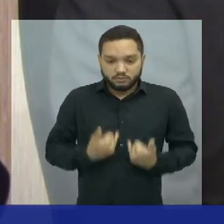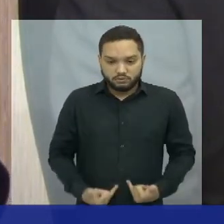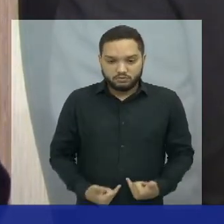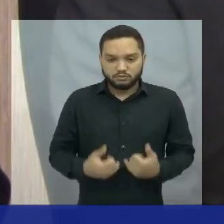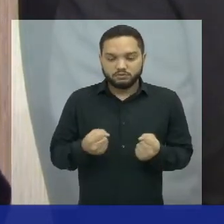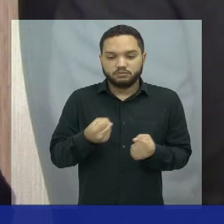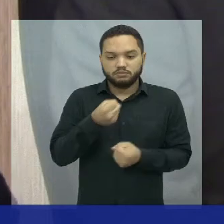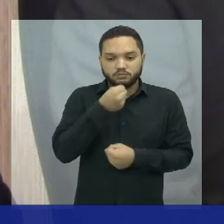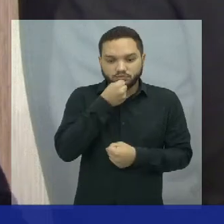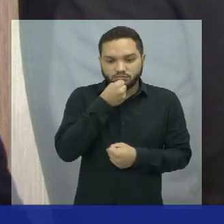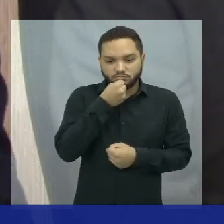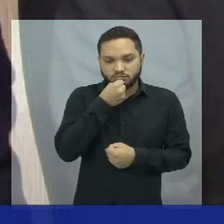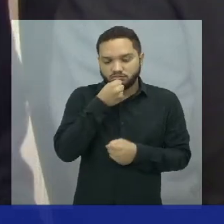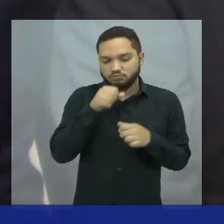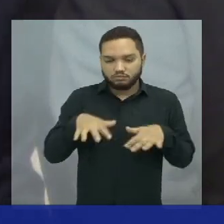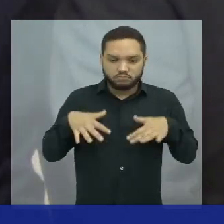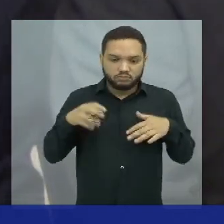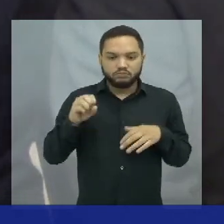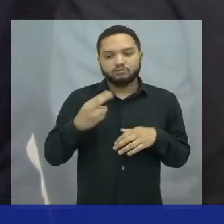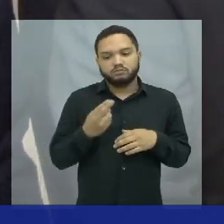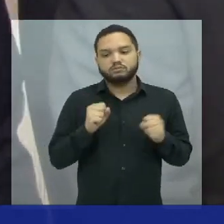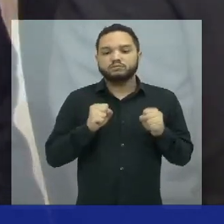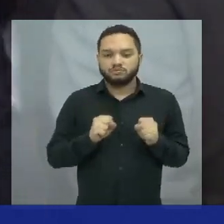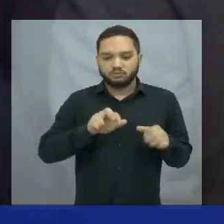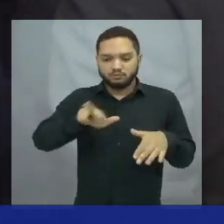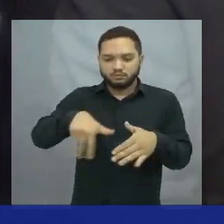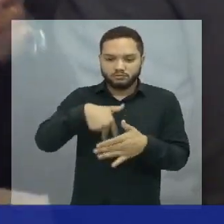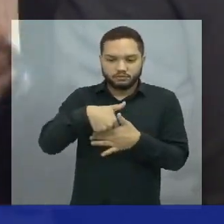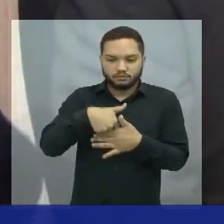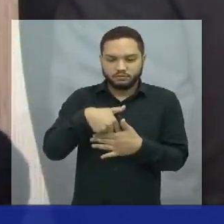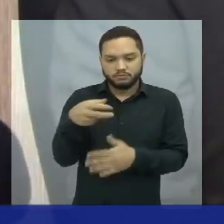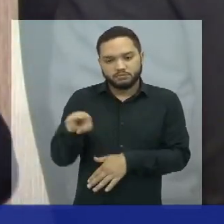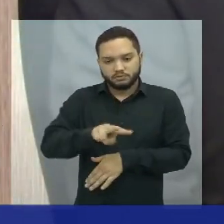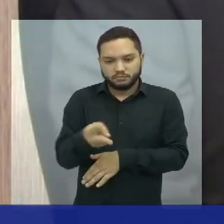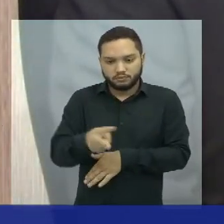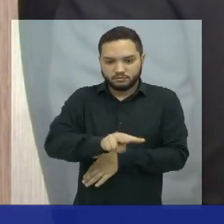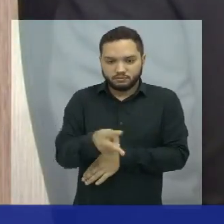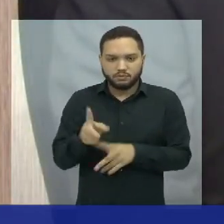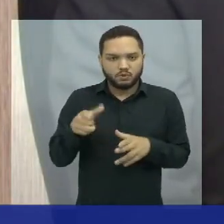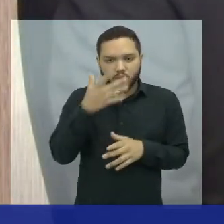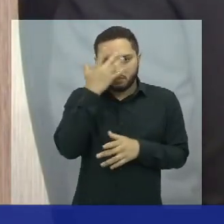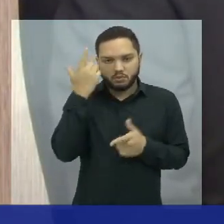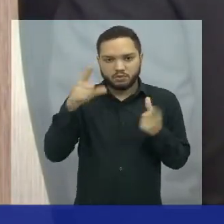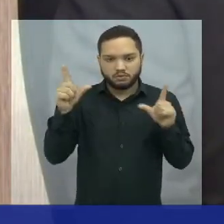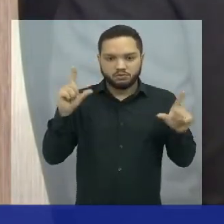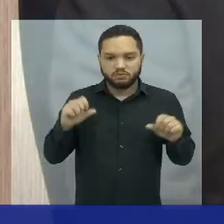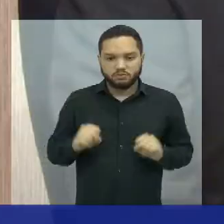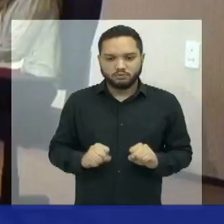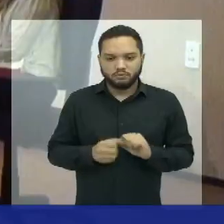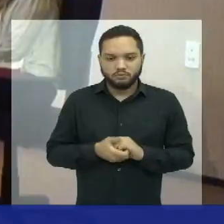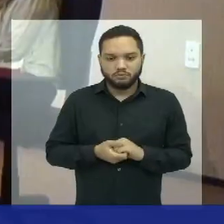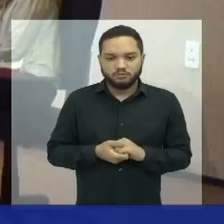usar o microfone da plateia ou o microfone da tribuna, assim como os demais. Muito obrigado.